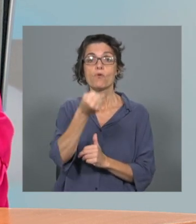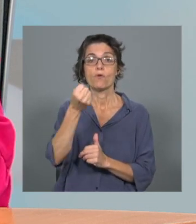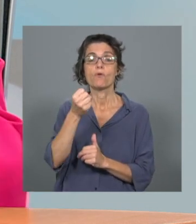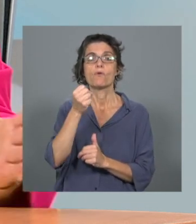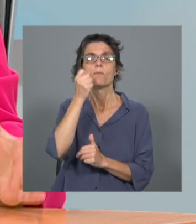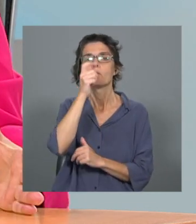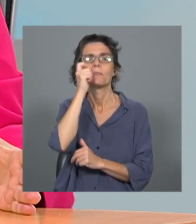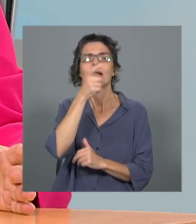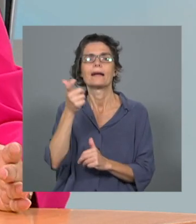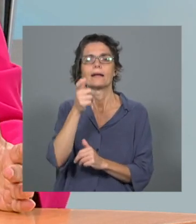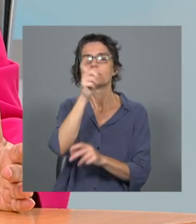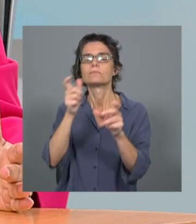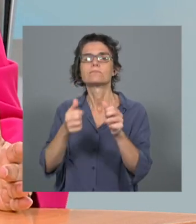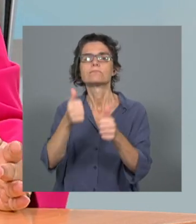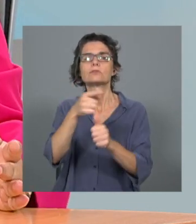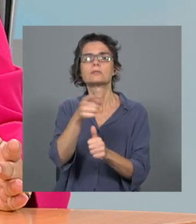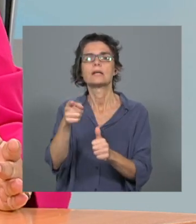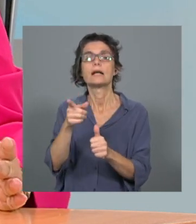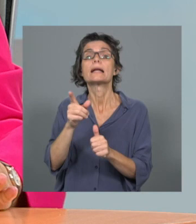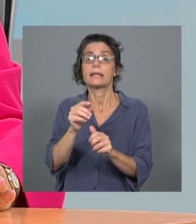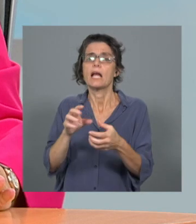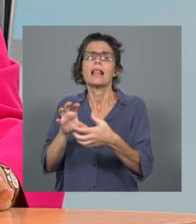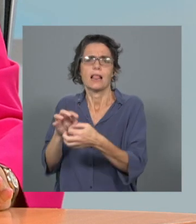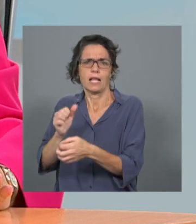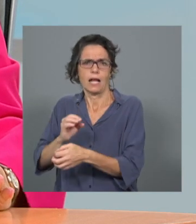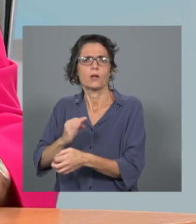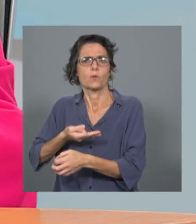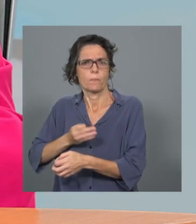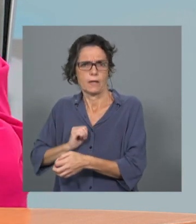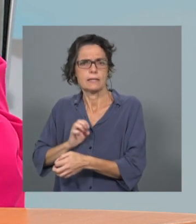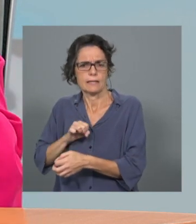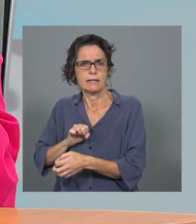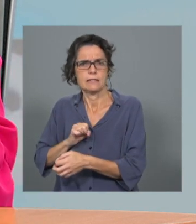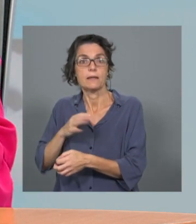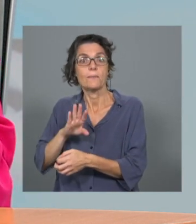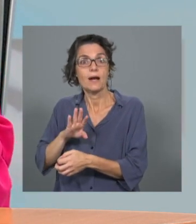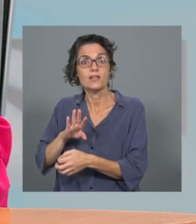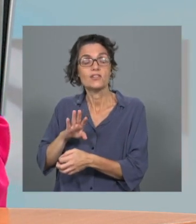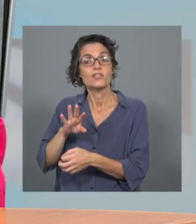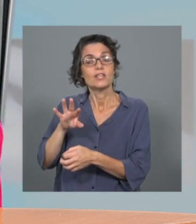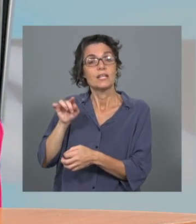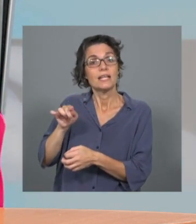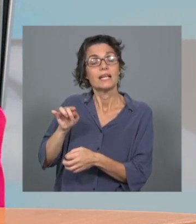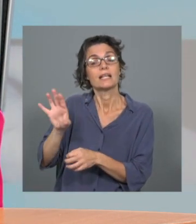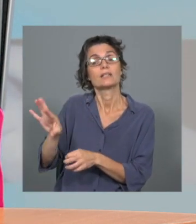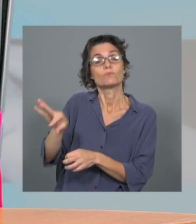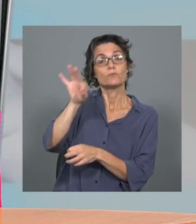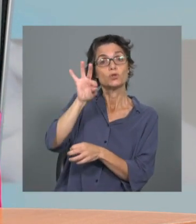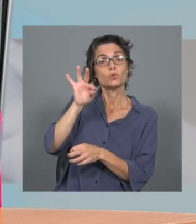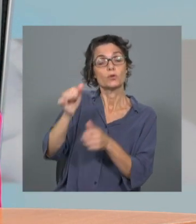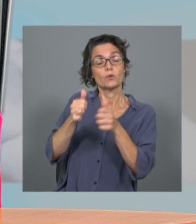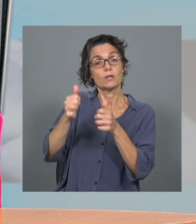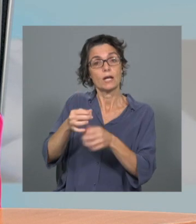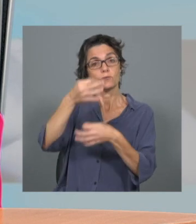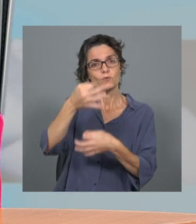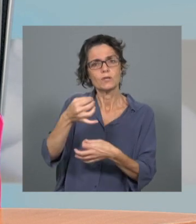candidatos que já tiveram ligação ao PSD, mas que, por não terem sido escolhidos como candidato oficial, optaram por